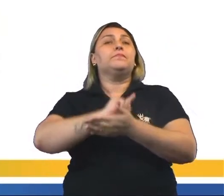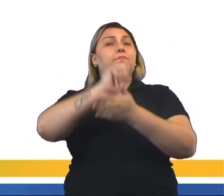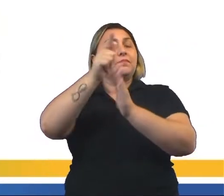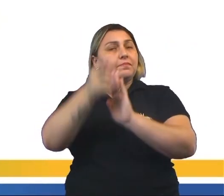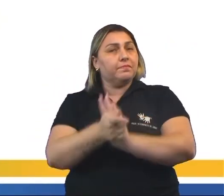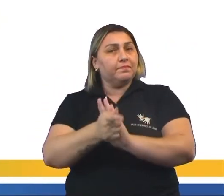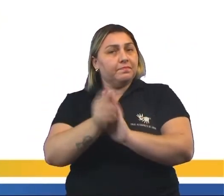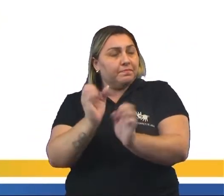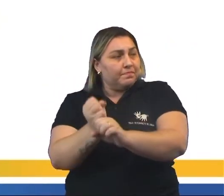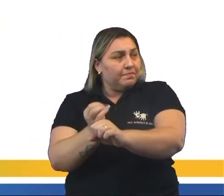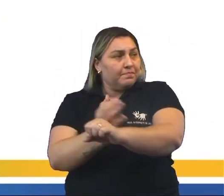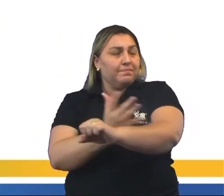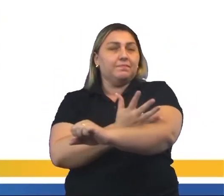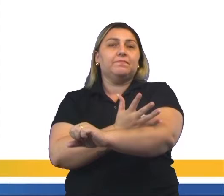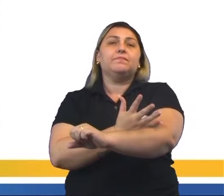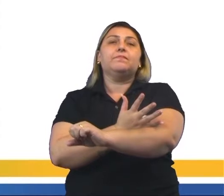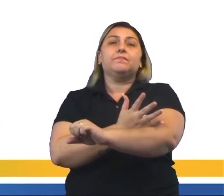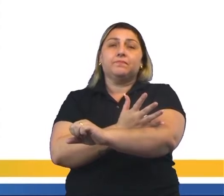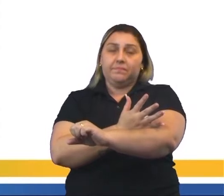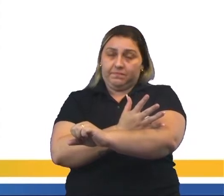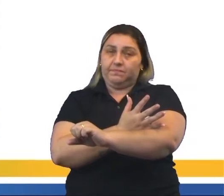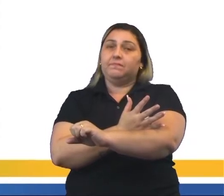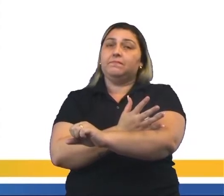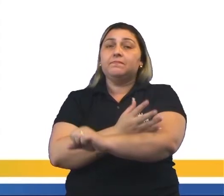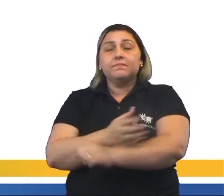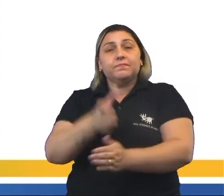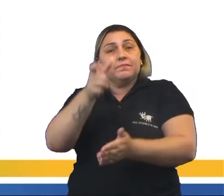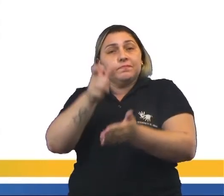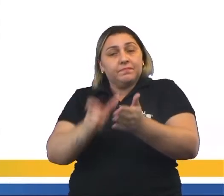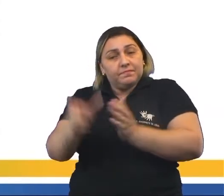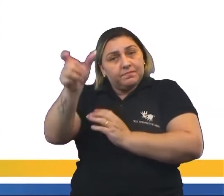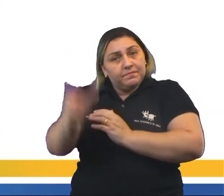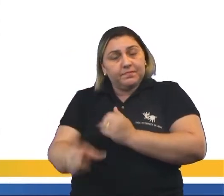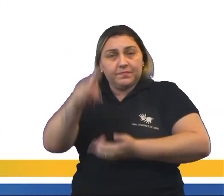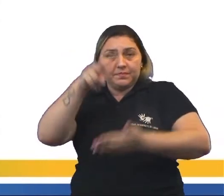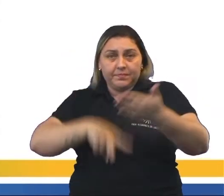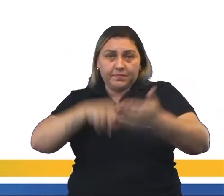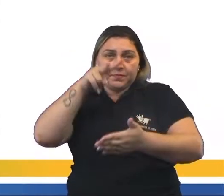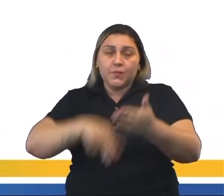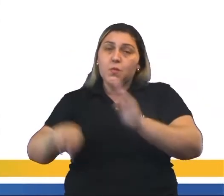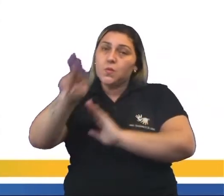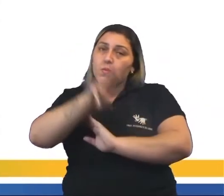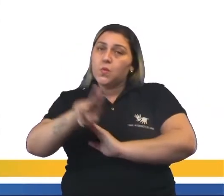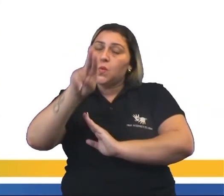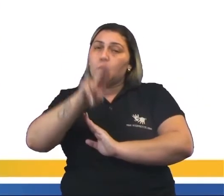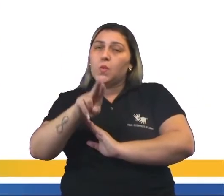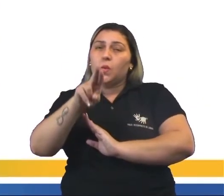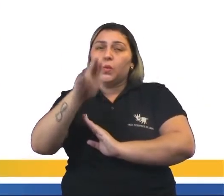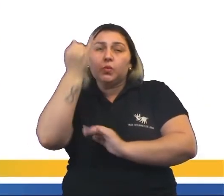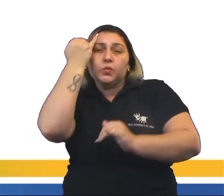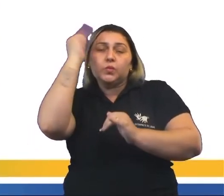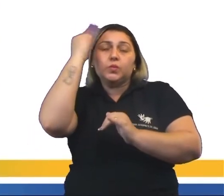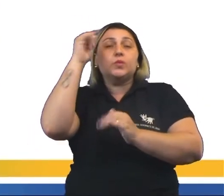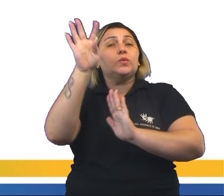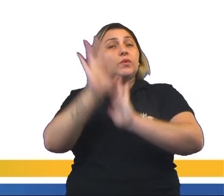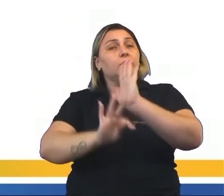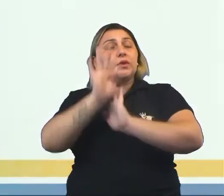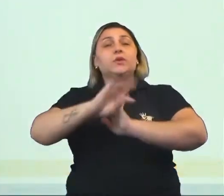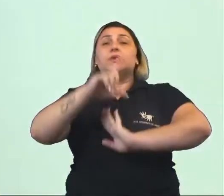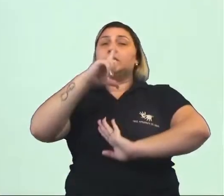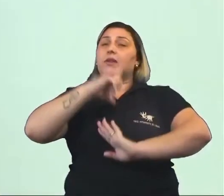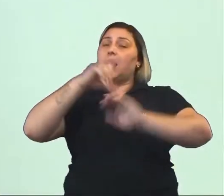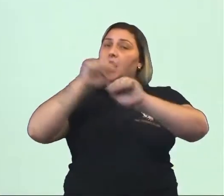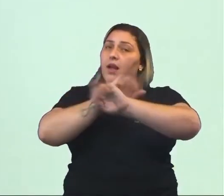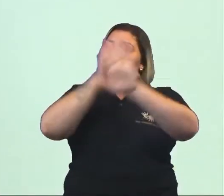é emocionar, entreter o leitor. Portanto, use toda a sua criatividade para que seu texto tenha isso